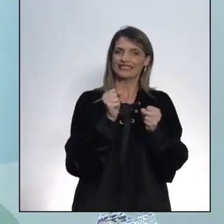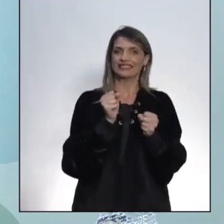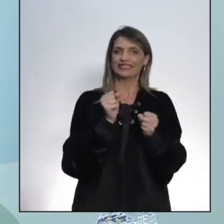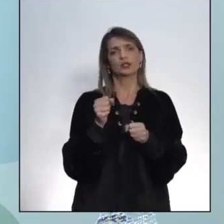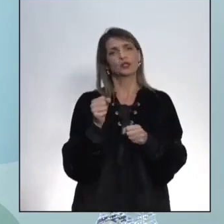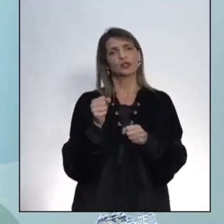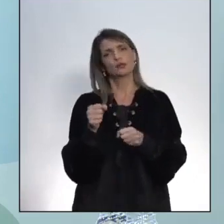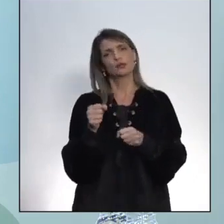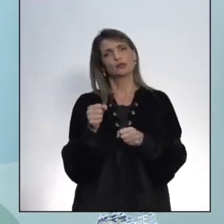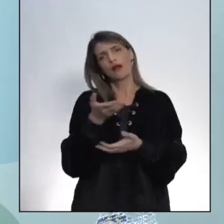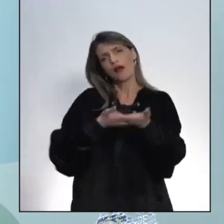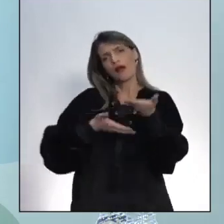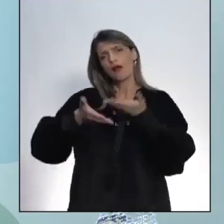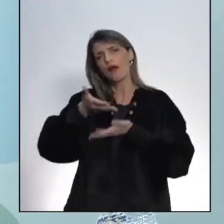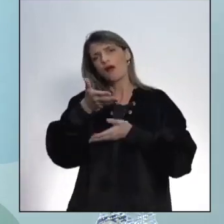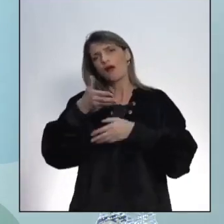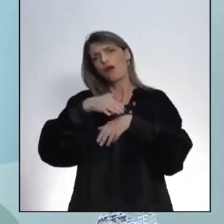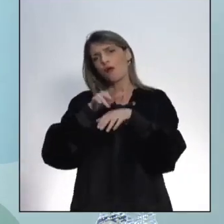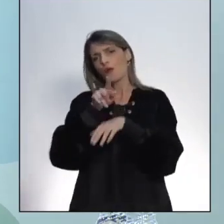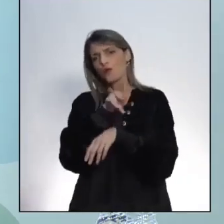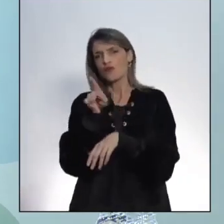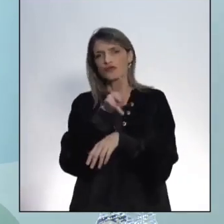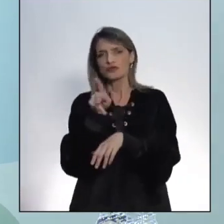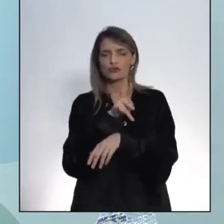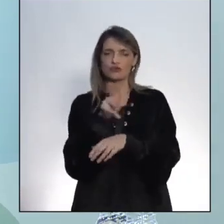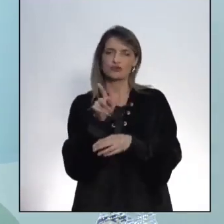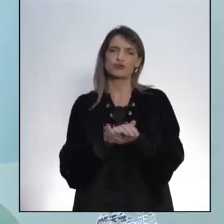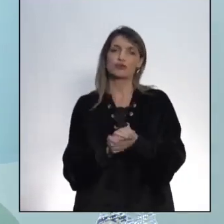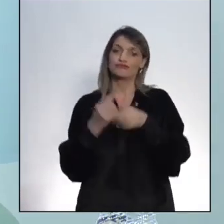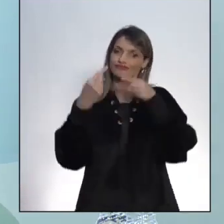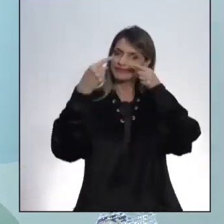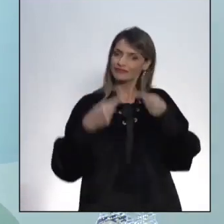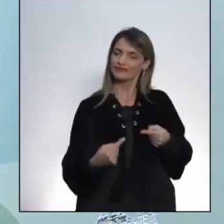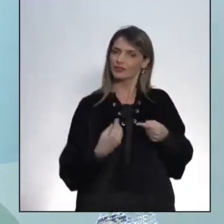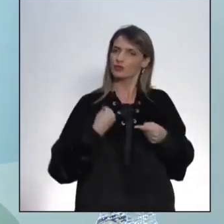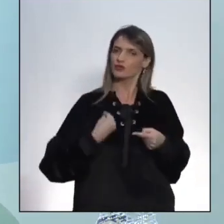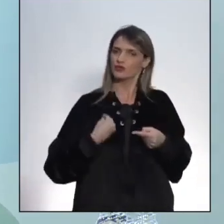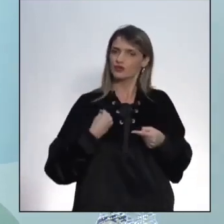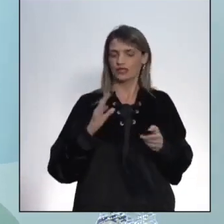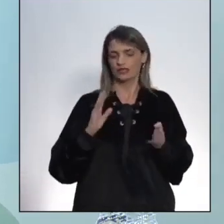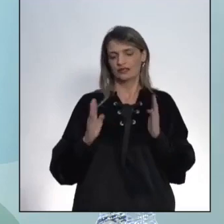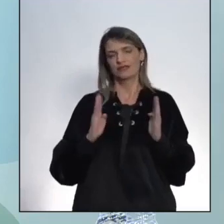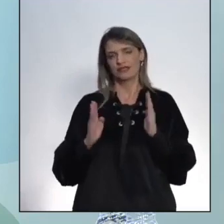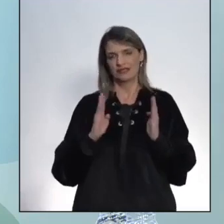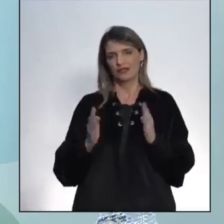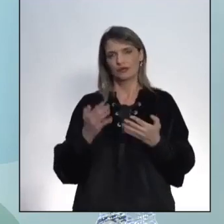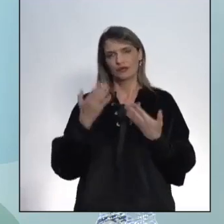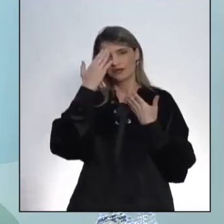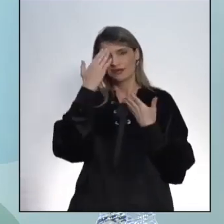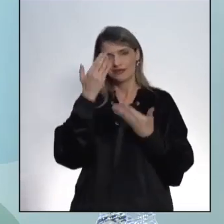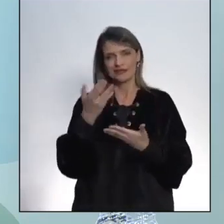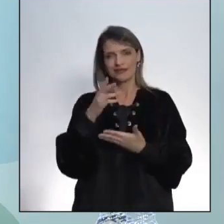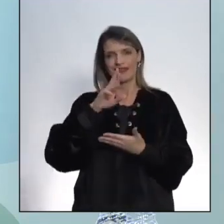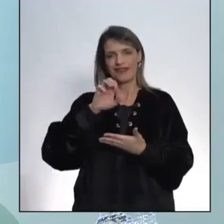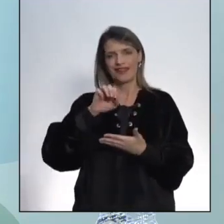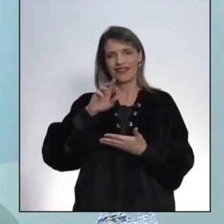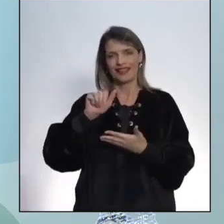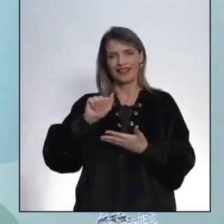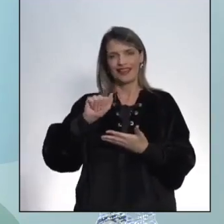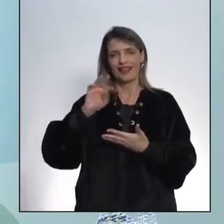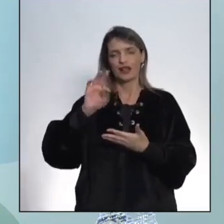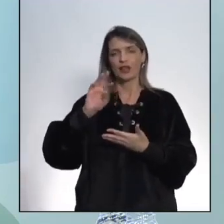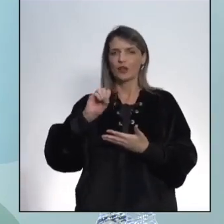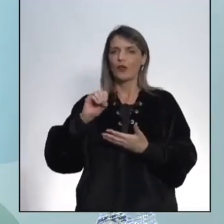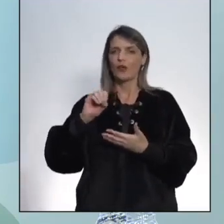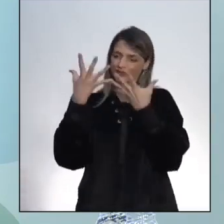professor, professora, várias dimensões e aspectos desse desafio que nós estamos vivendo agora. Quero agradecer, Renato, muito a você por ter aceitado